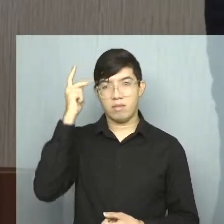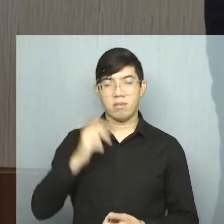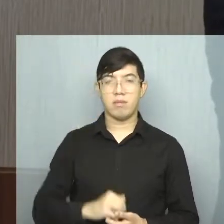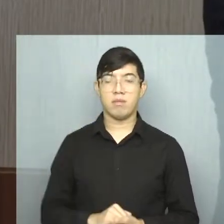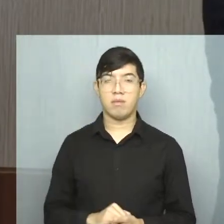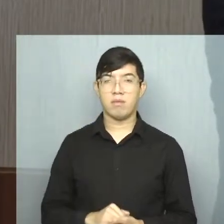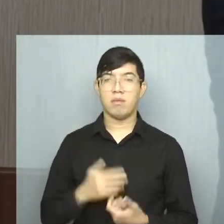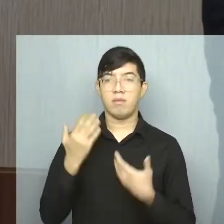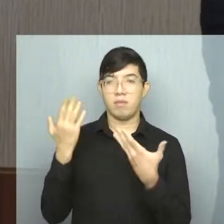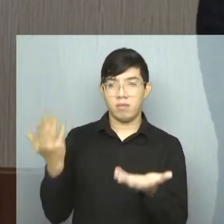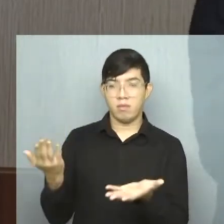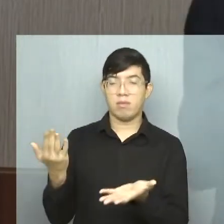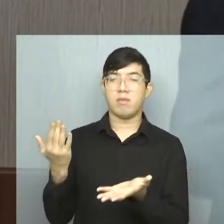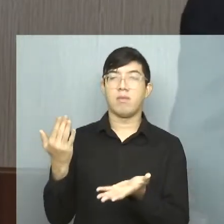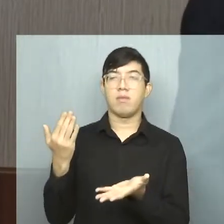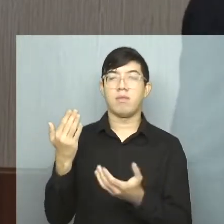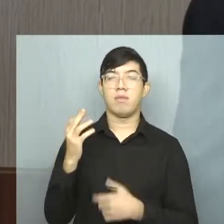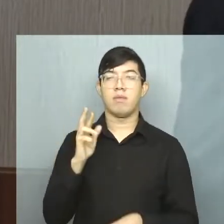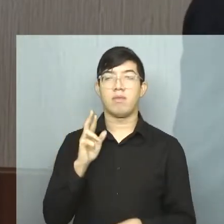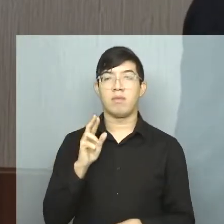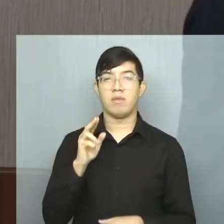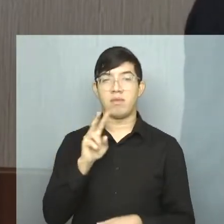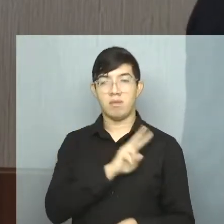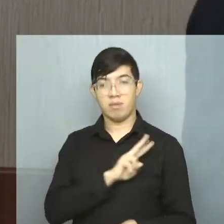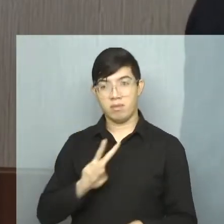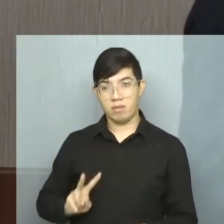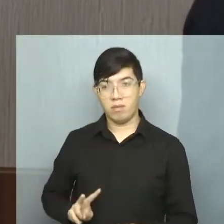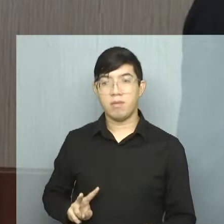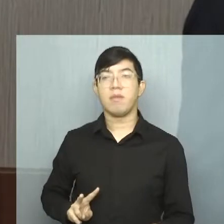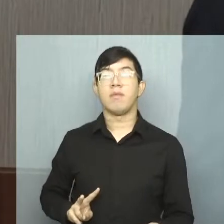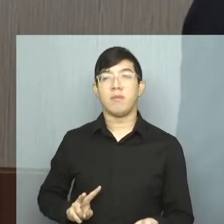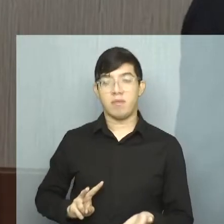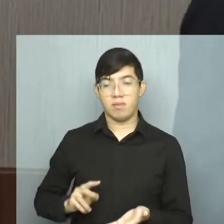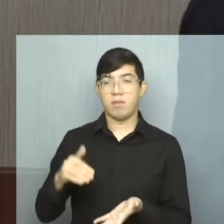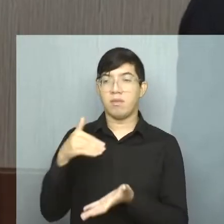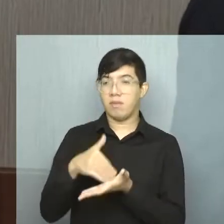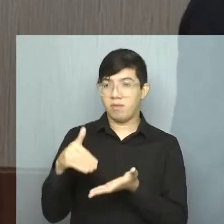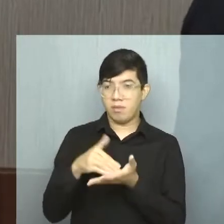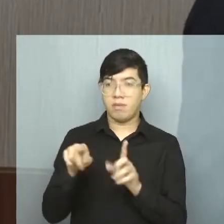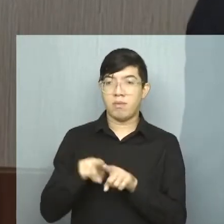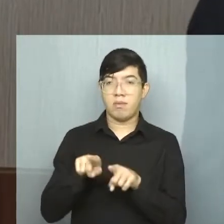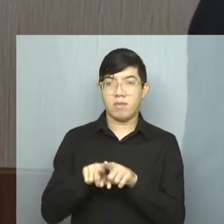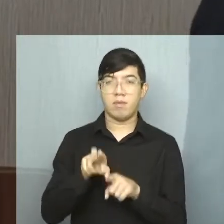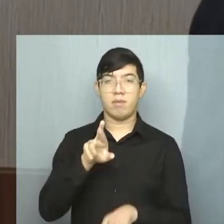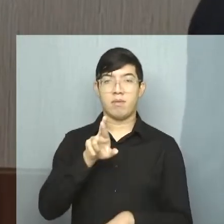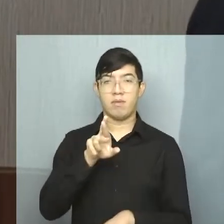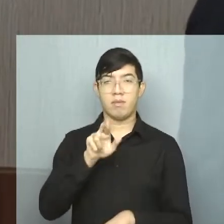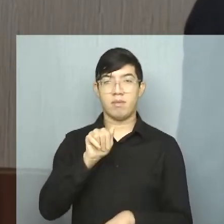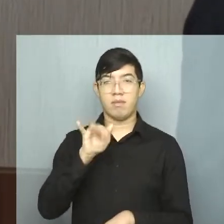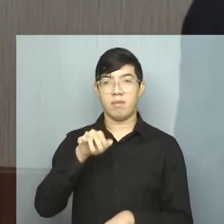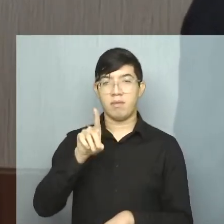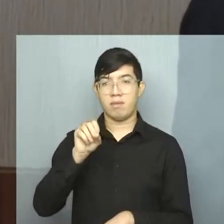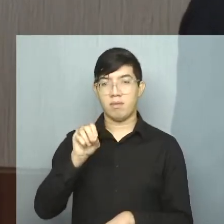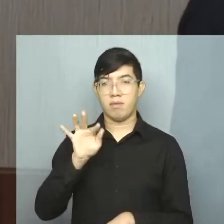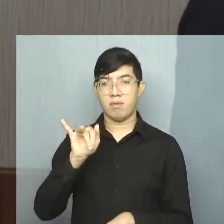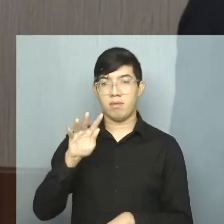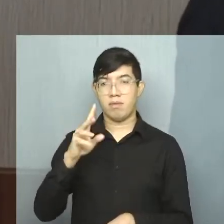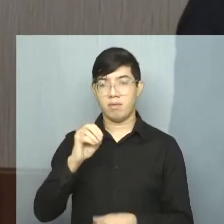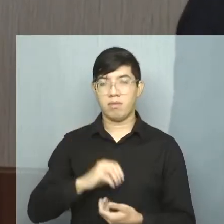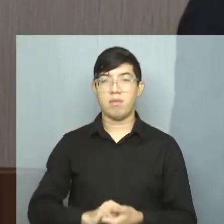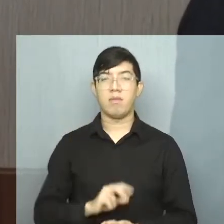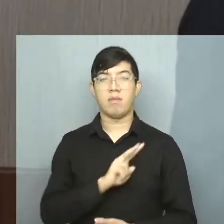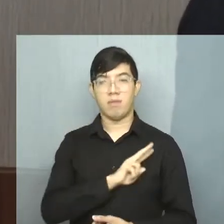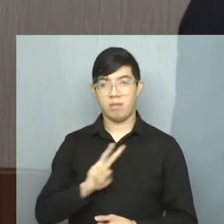Vereador e secretário Raimundo Filho, também está aqui presente. Vereadora Nega do